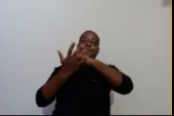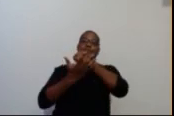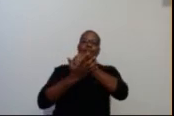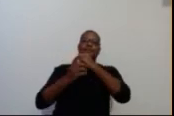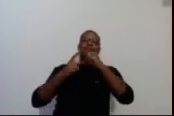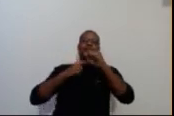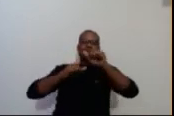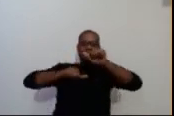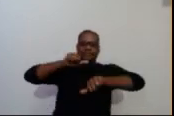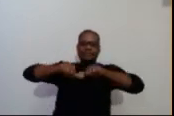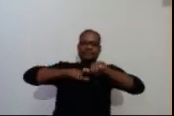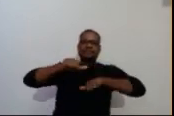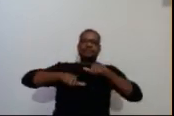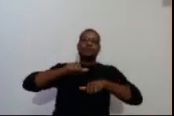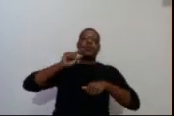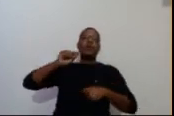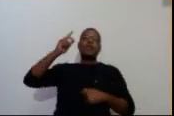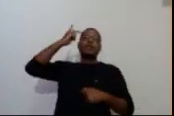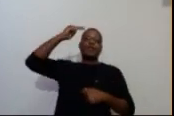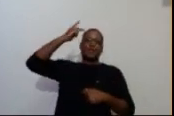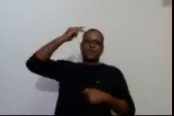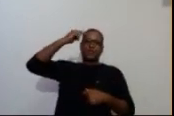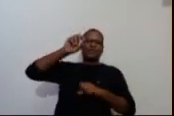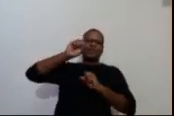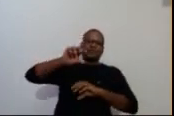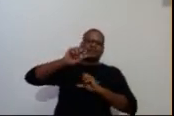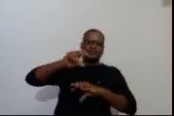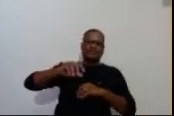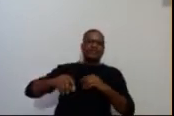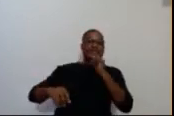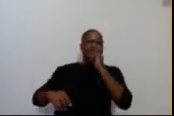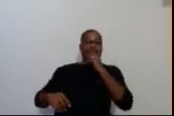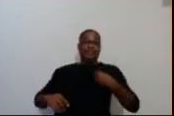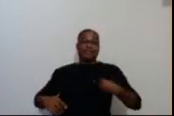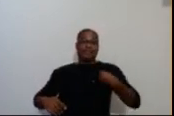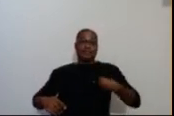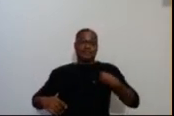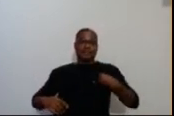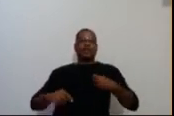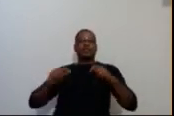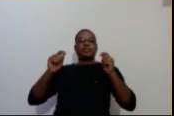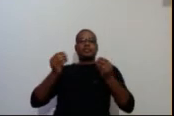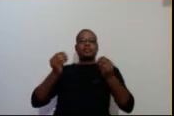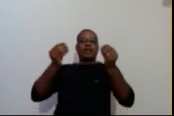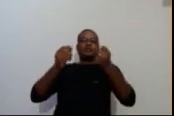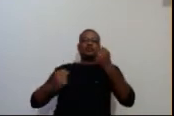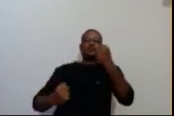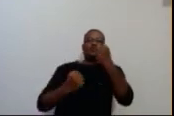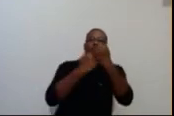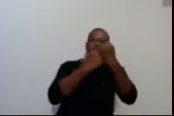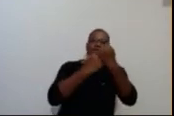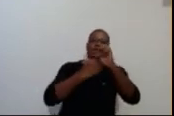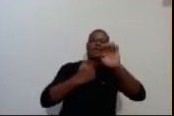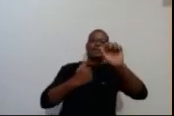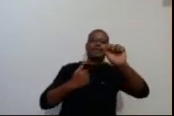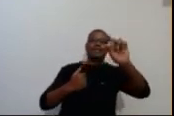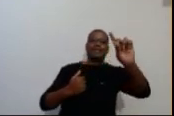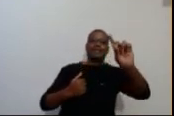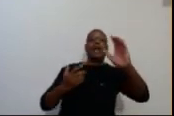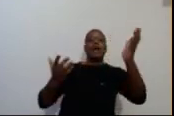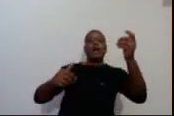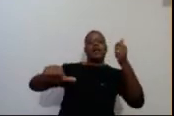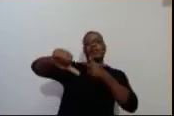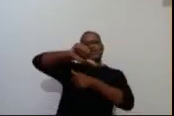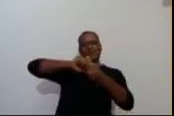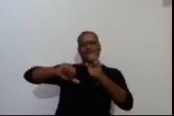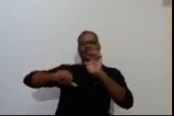dava suporte à EAD, e agora foi a EAD que deu suporte ao presencial. Muito bem. Dudu Gomes, sua aluna EAD do